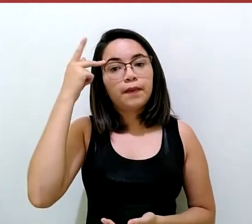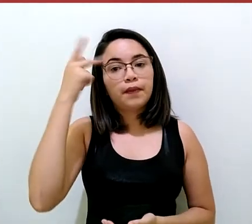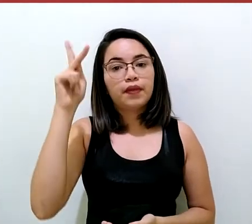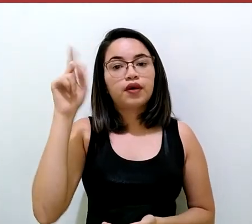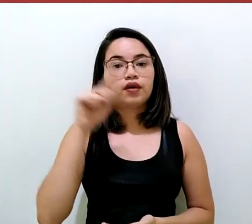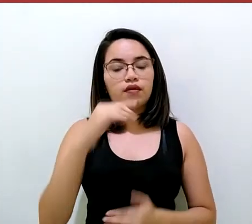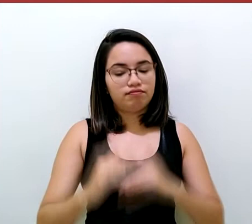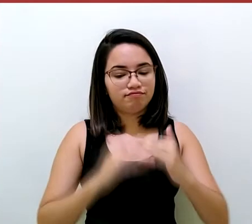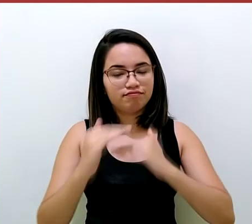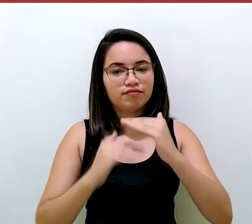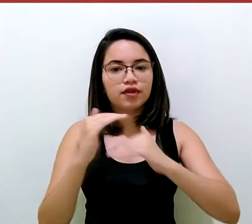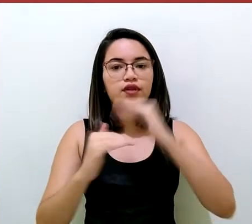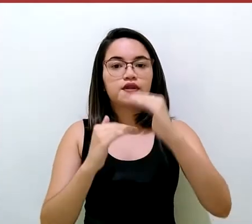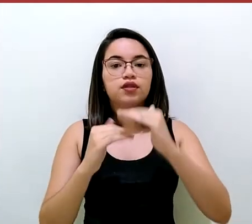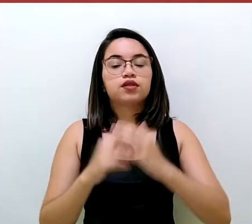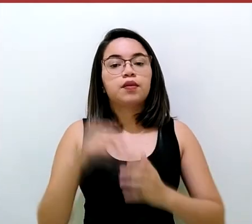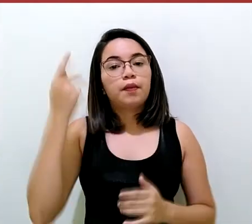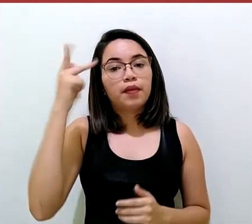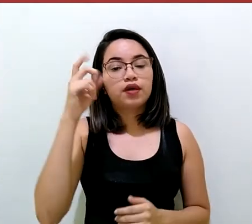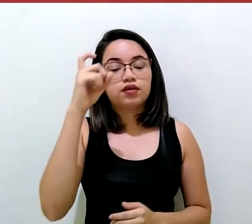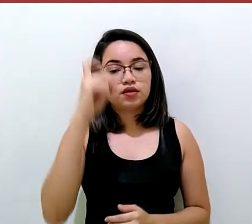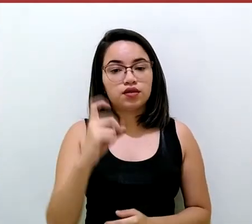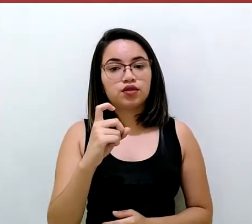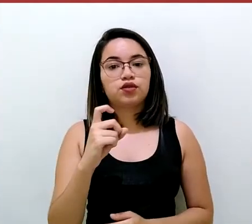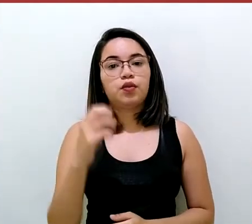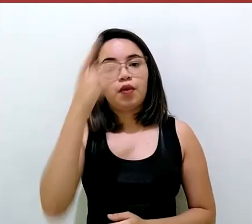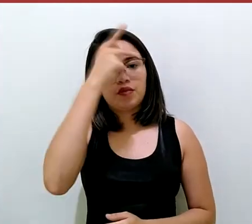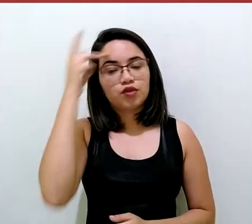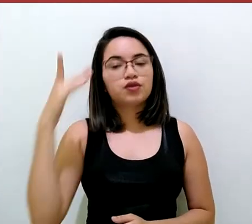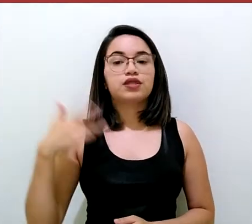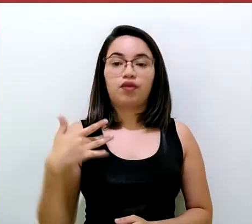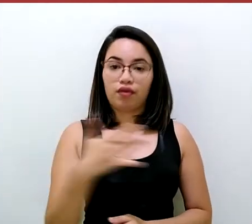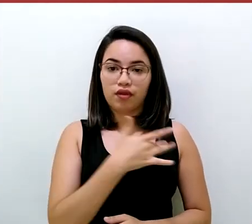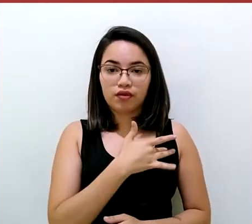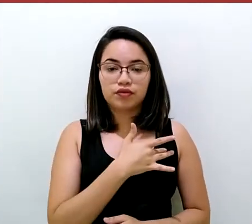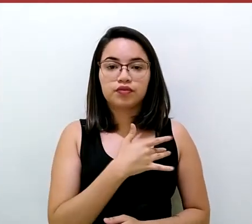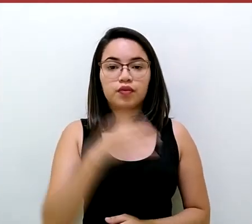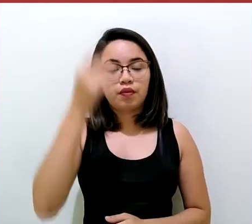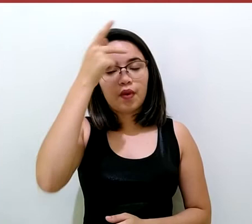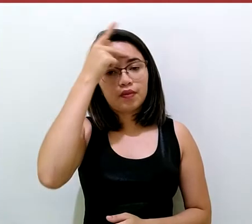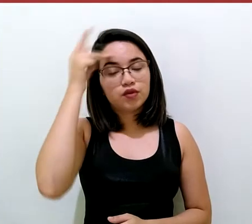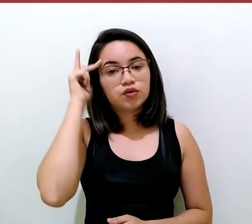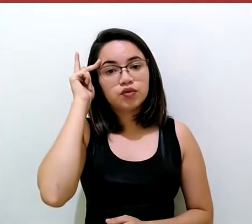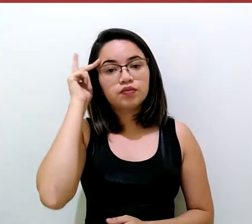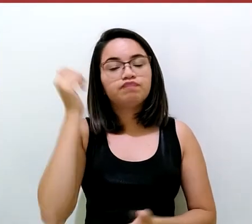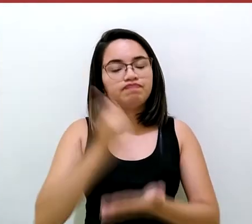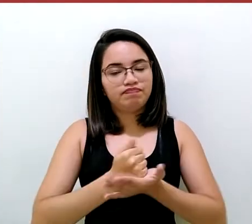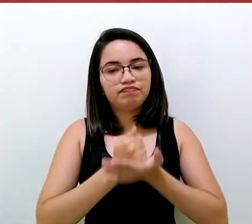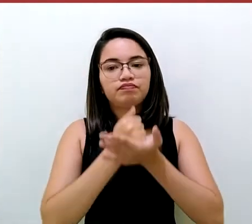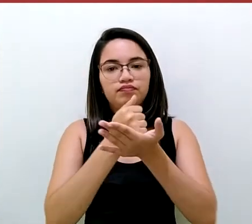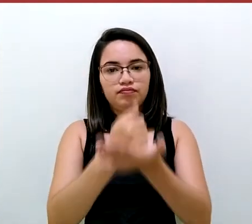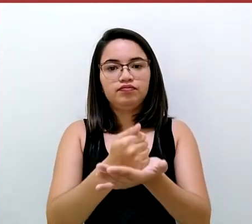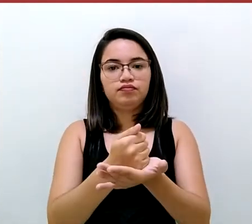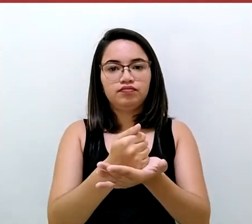sabedoria, para que ele cresça, para que ele seja uma pessoa saudável, para que ele seja uma